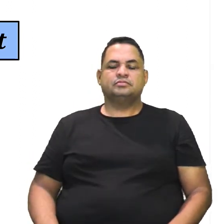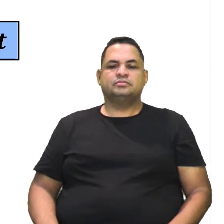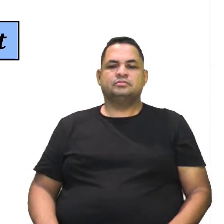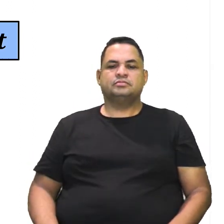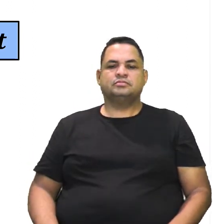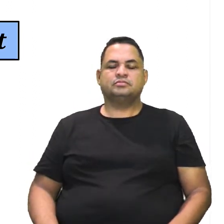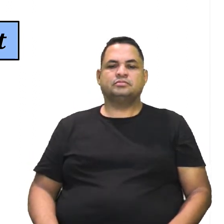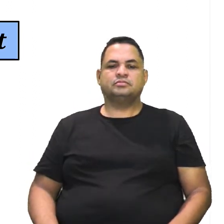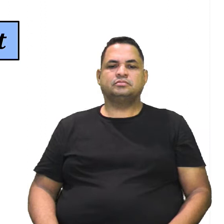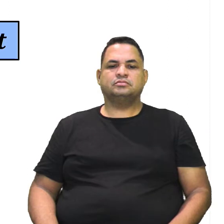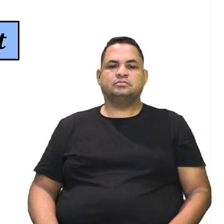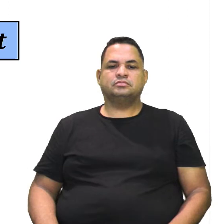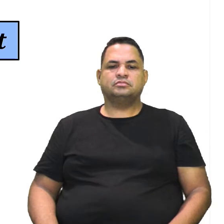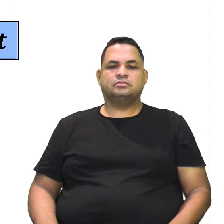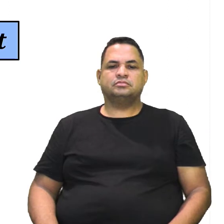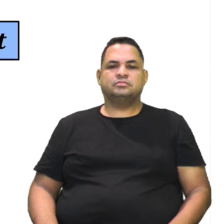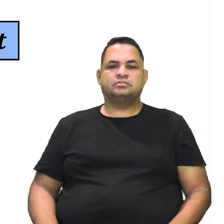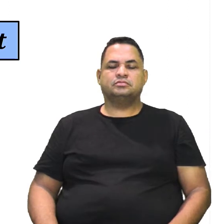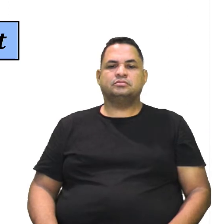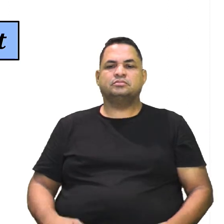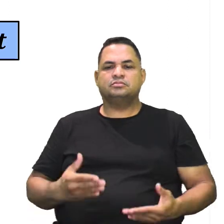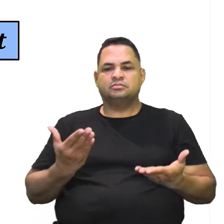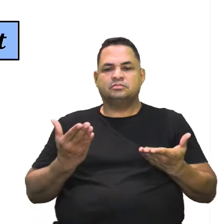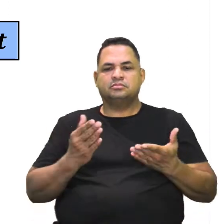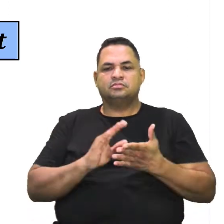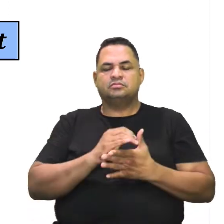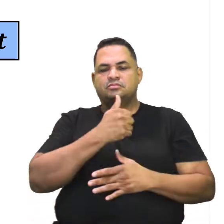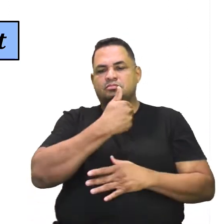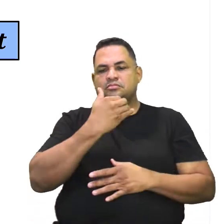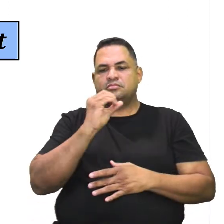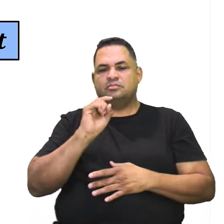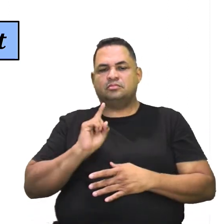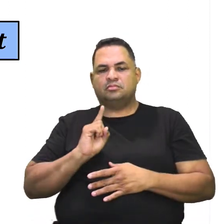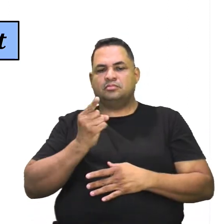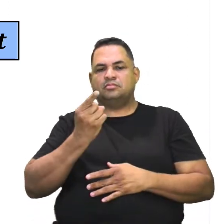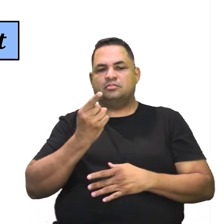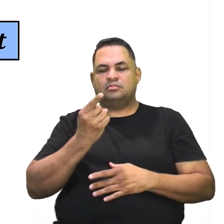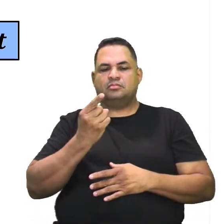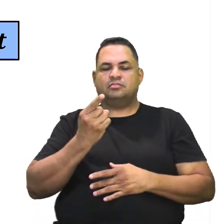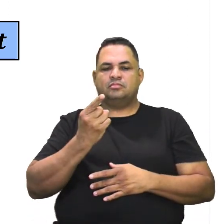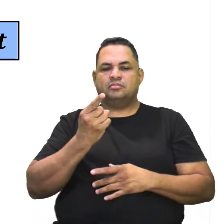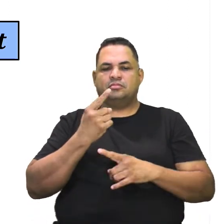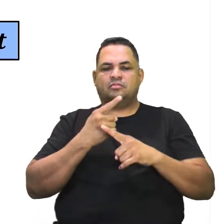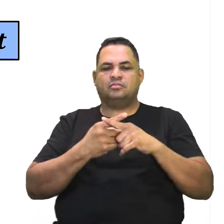tempo. Então, ficamos com uma situação aqui de 10 mil vezes